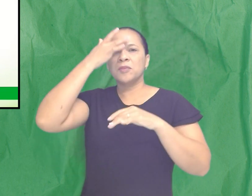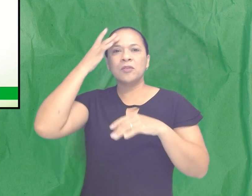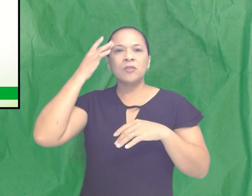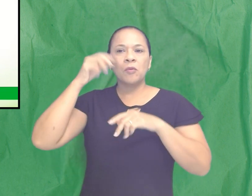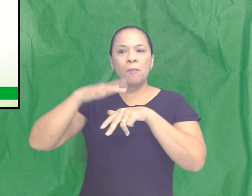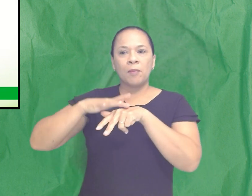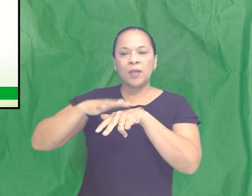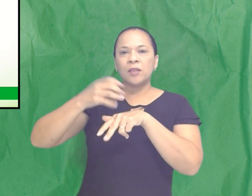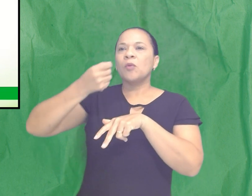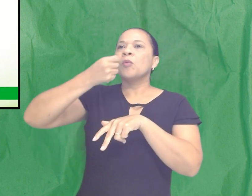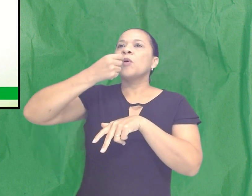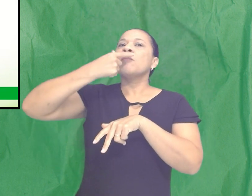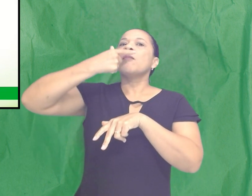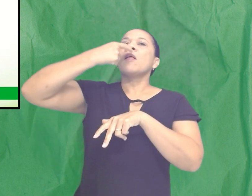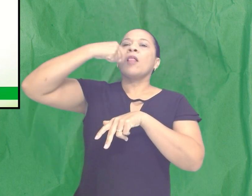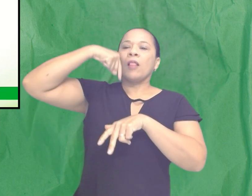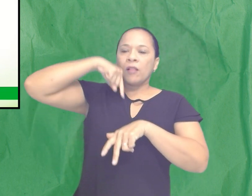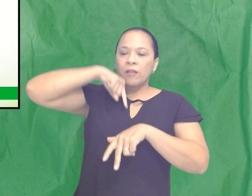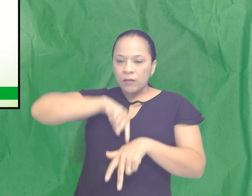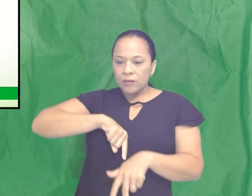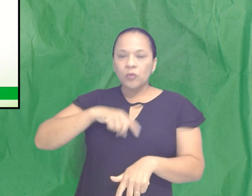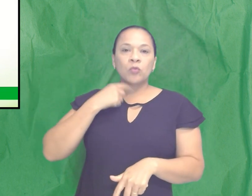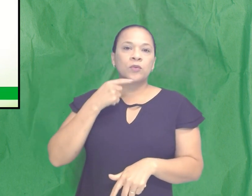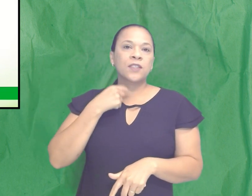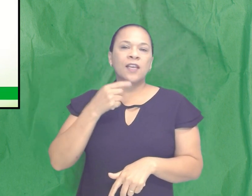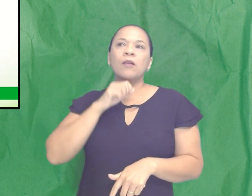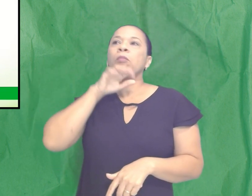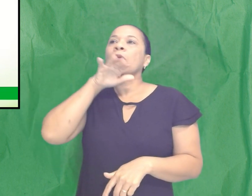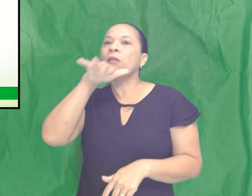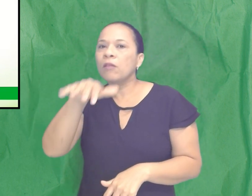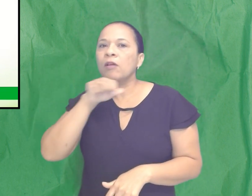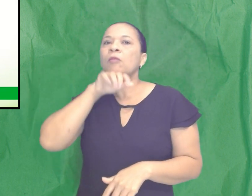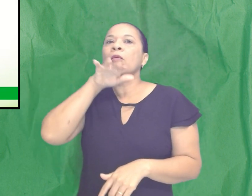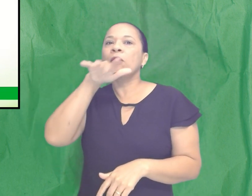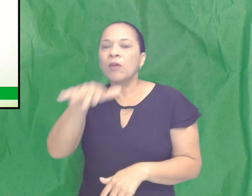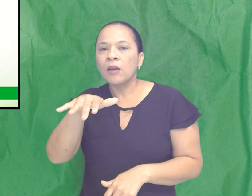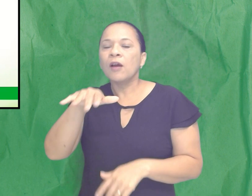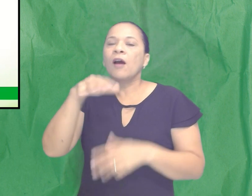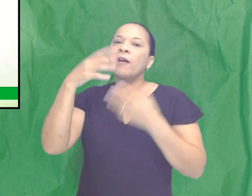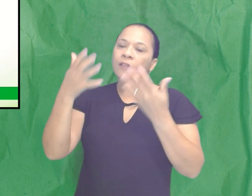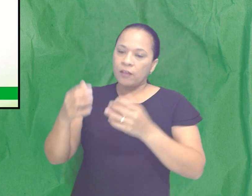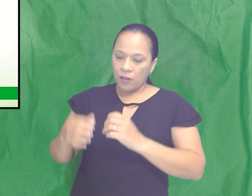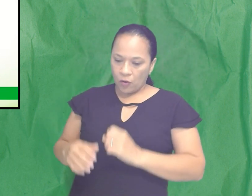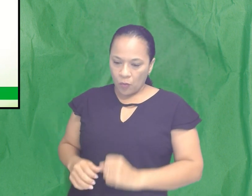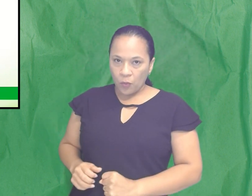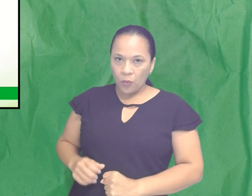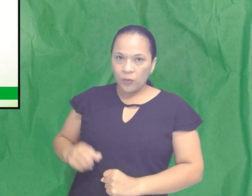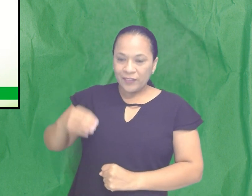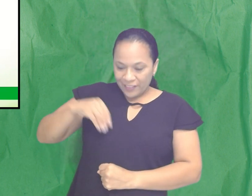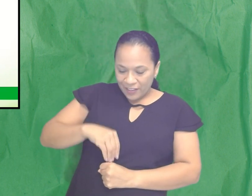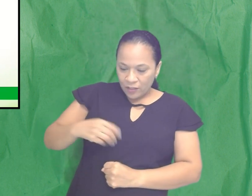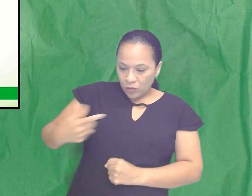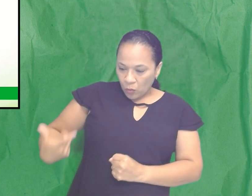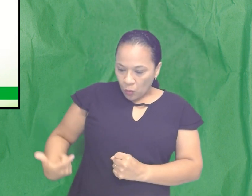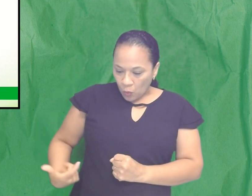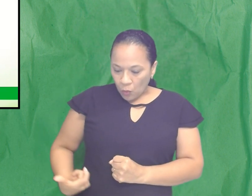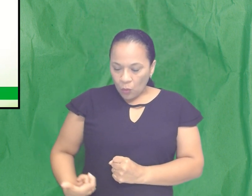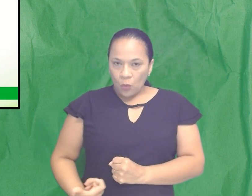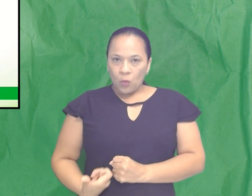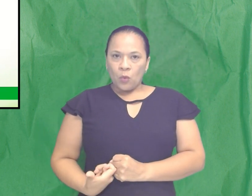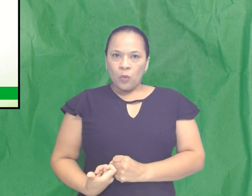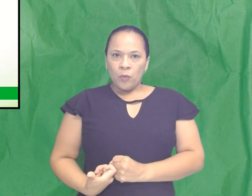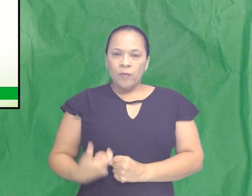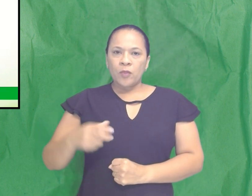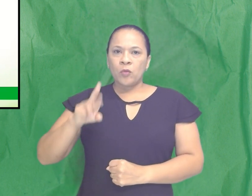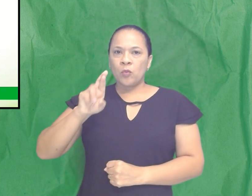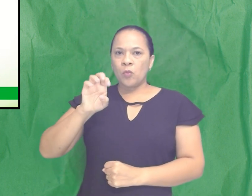dificuldade para engolir, né, tá com muita náusea, muito vômito, então é uma via que pode ser utilizada, é uma via alternativa.